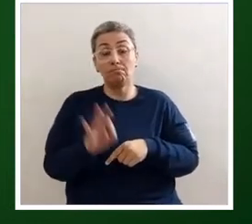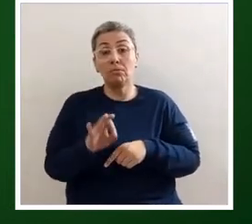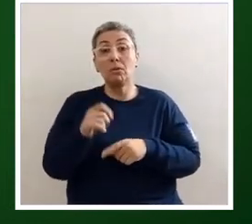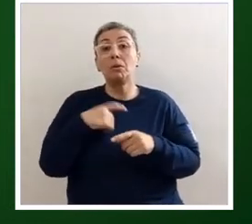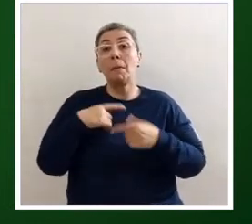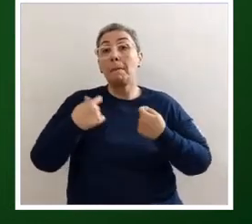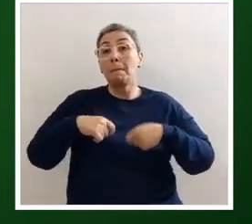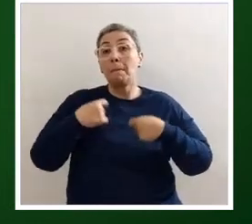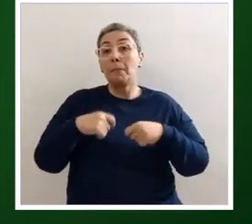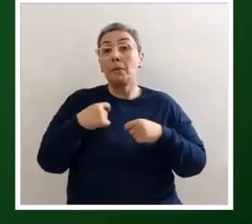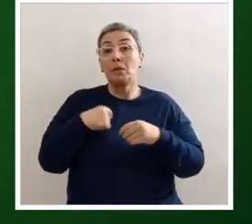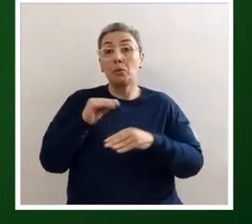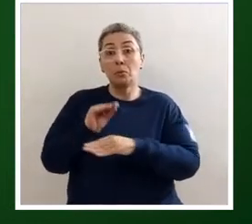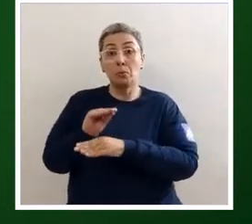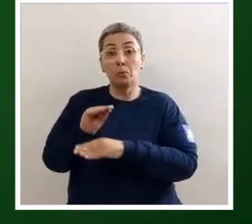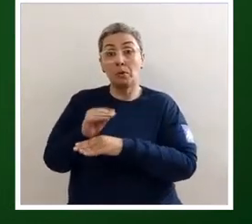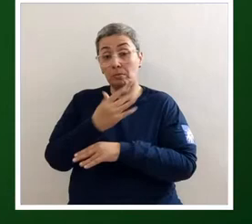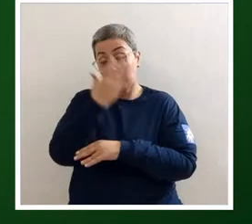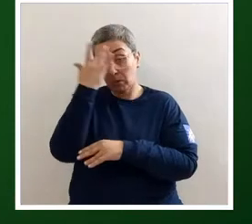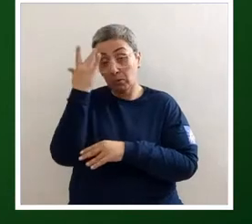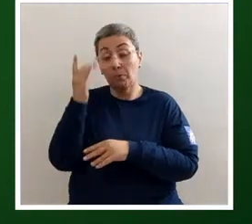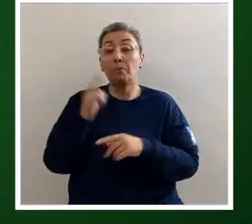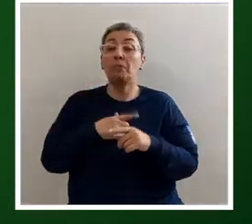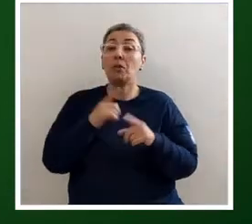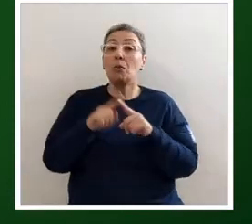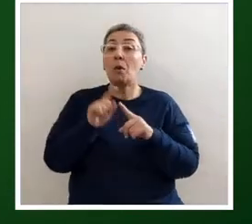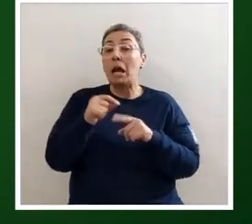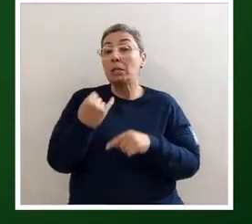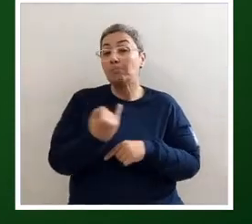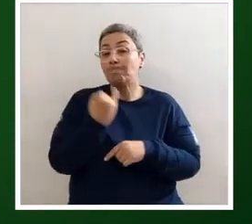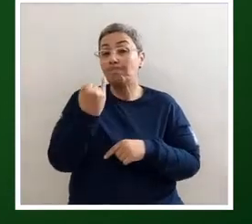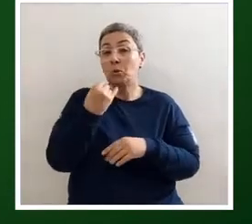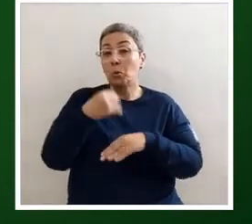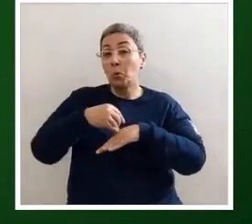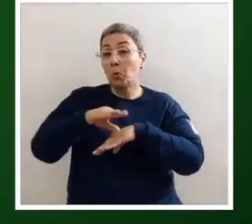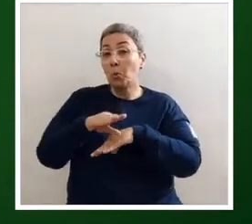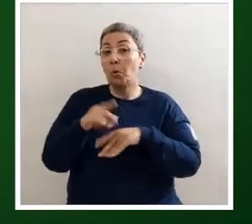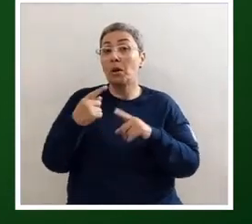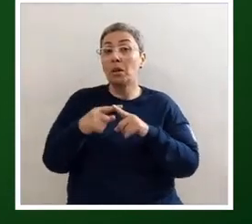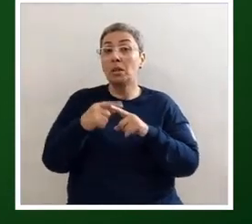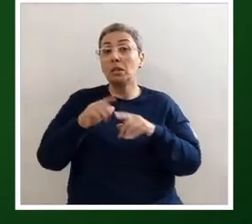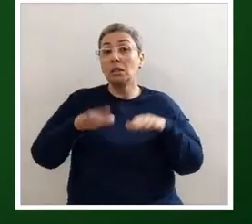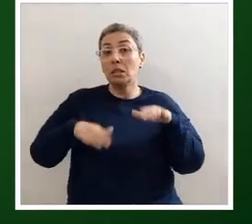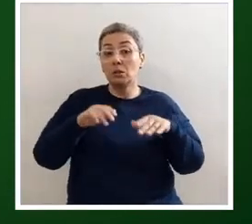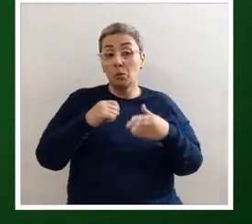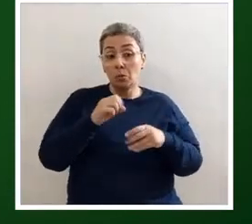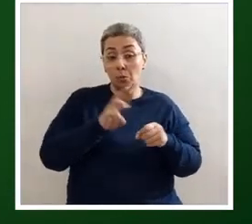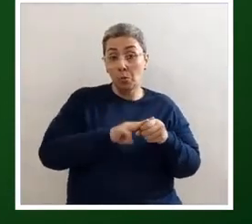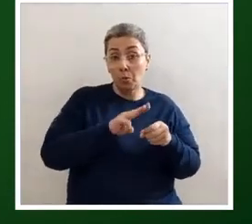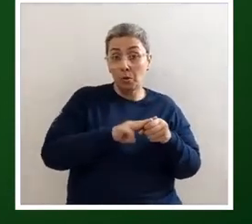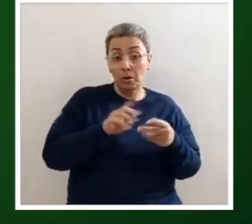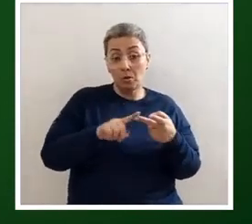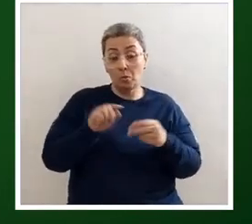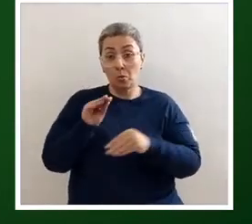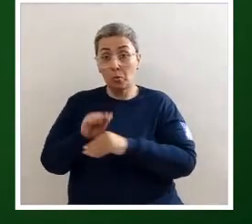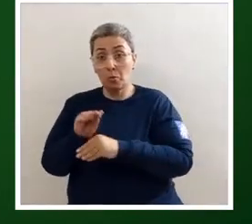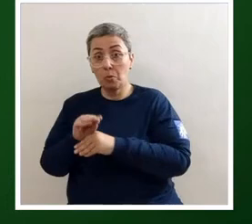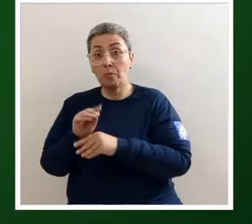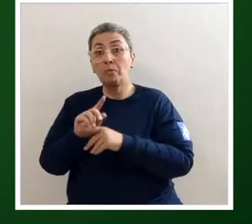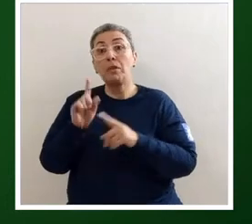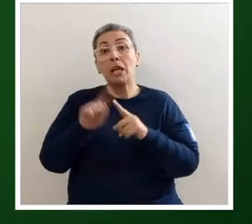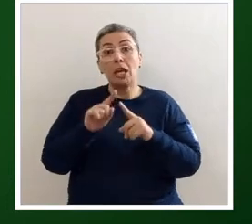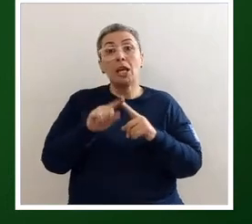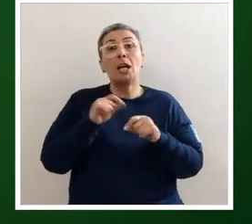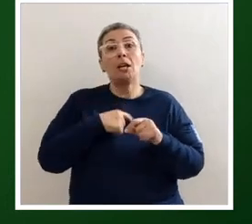elas precisam de cuidador E aí eu acho que era importante passar para vocês que tanto Transporte como cuidador é